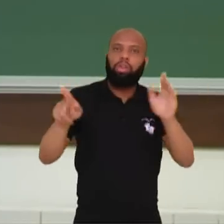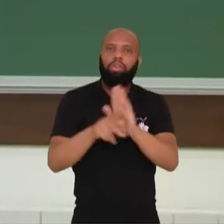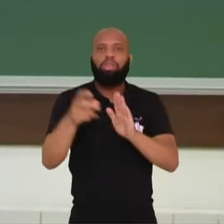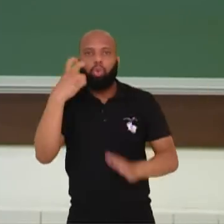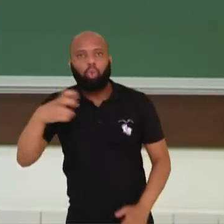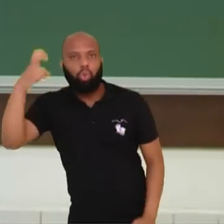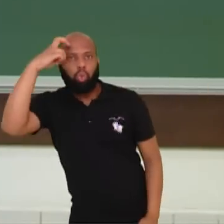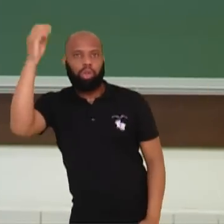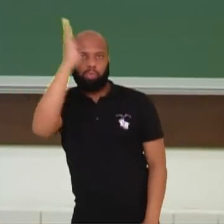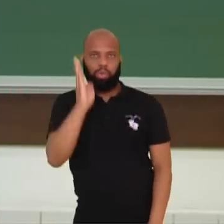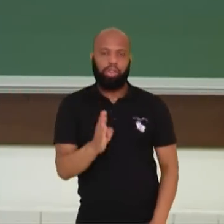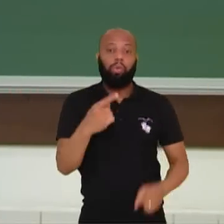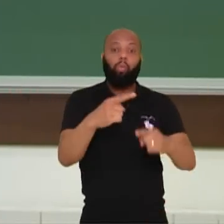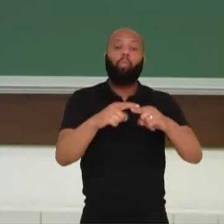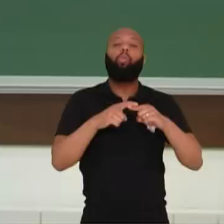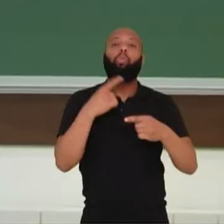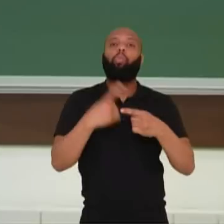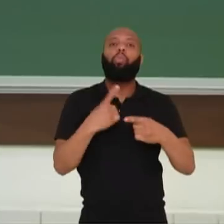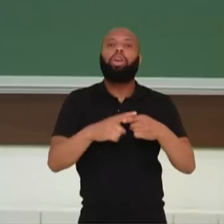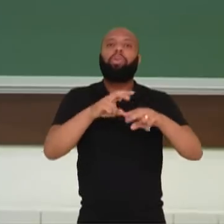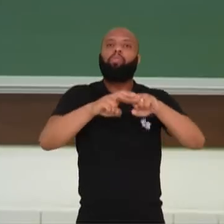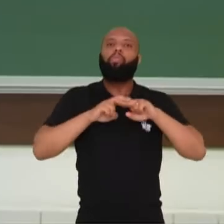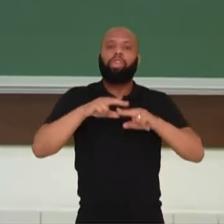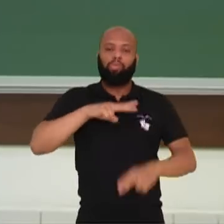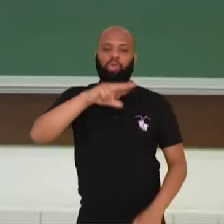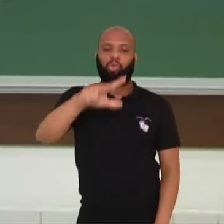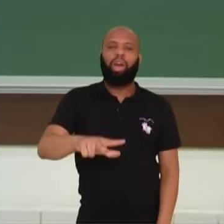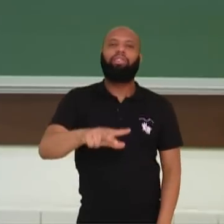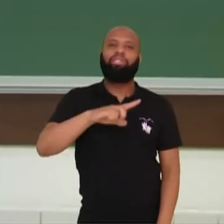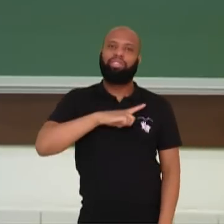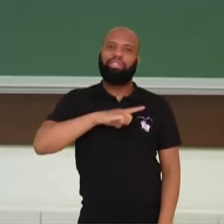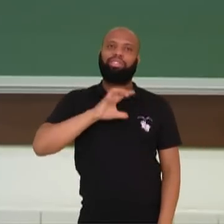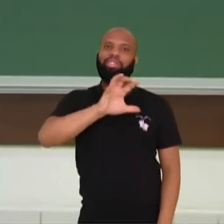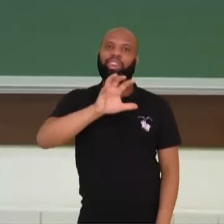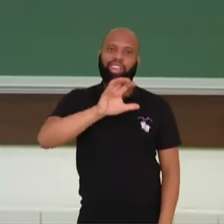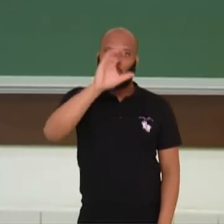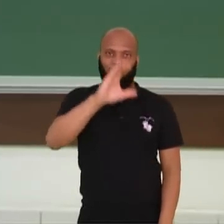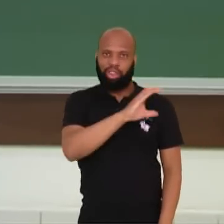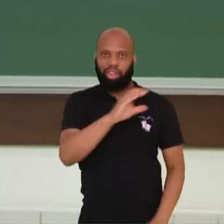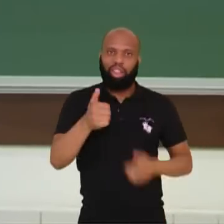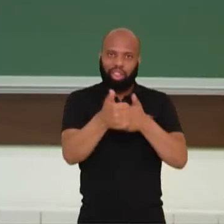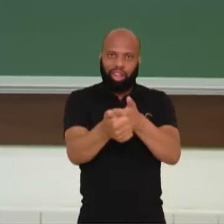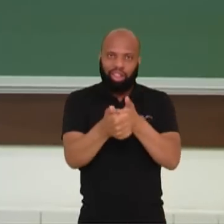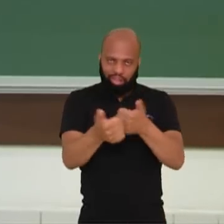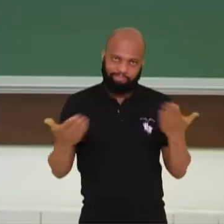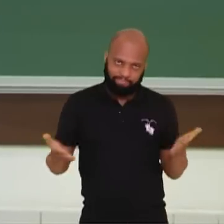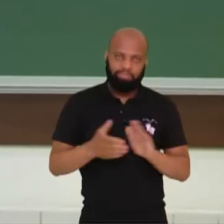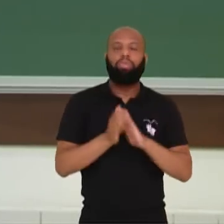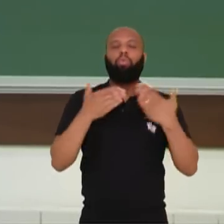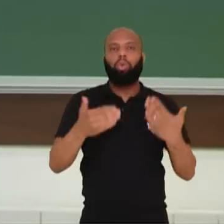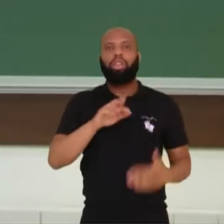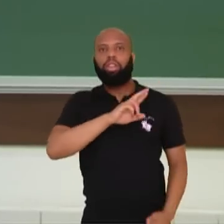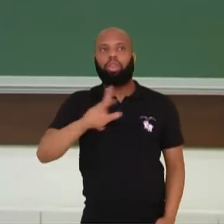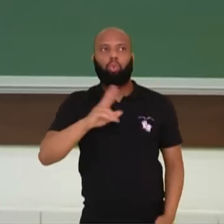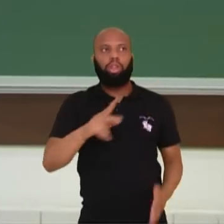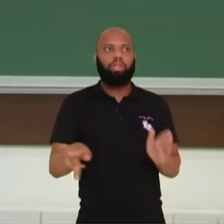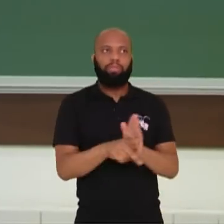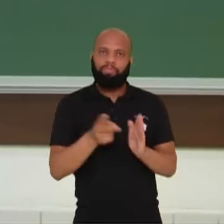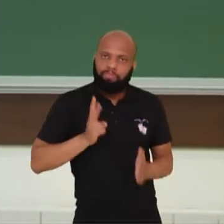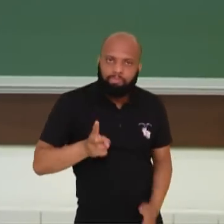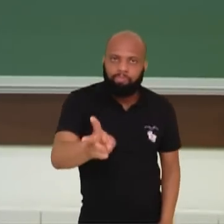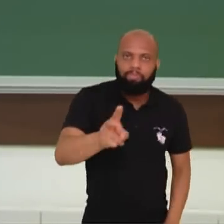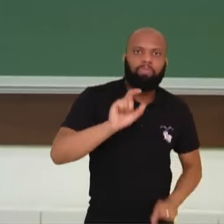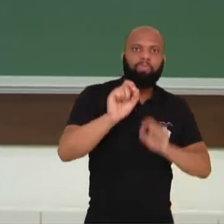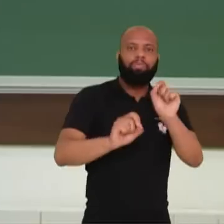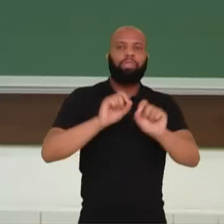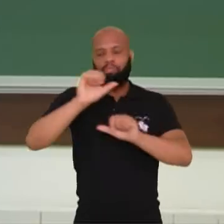brasileira que herdamos dos portugueses. Então o professor chama atenção para esse aspecto que é bastante diferente. Essa não é uma permanência, essa